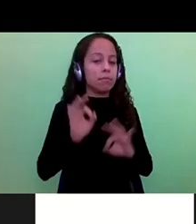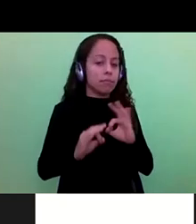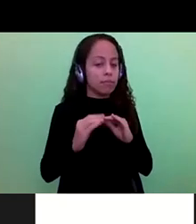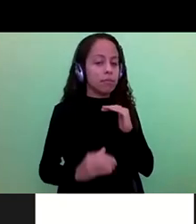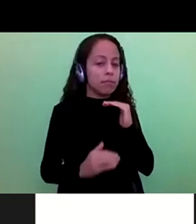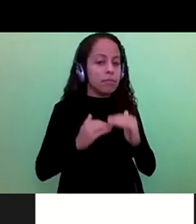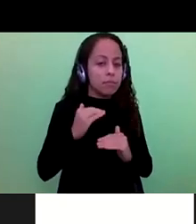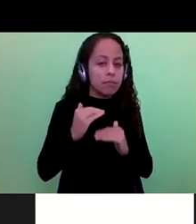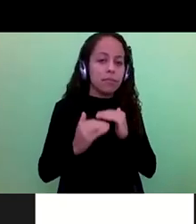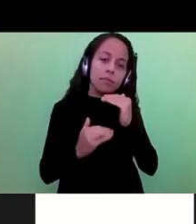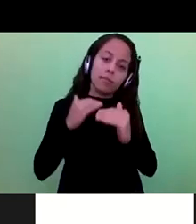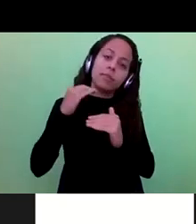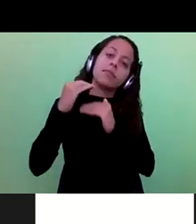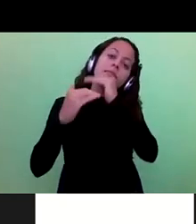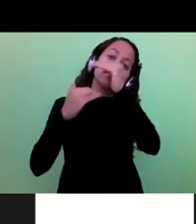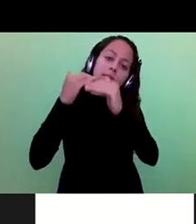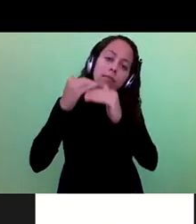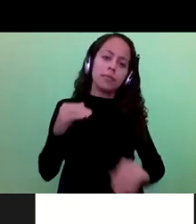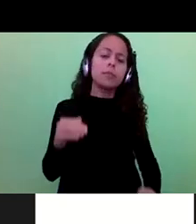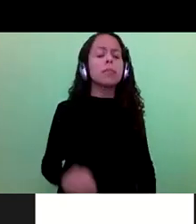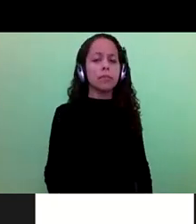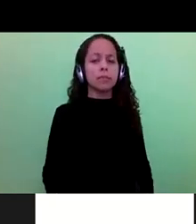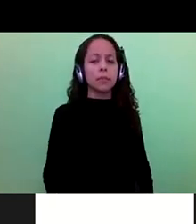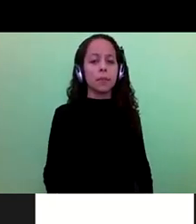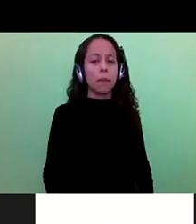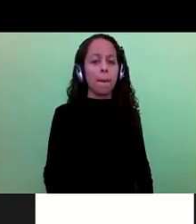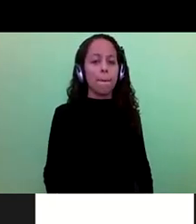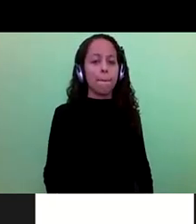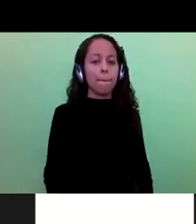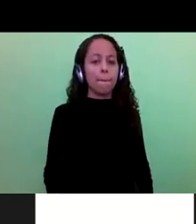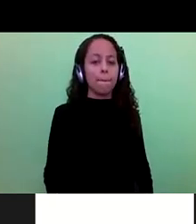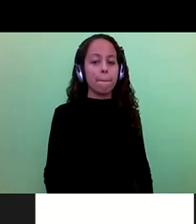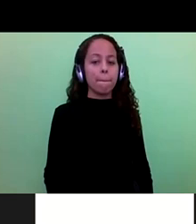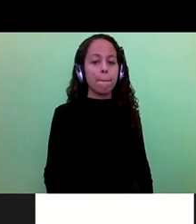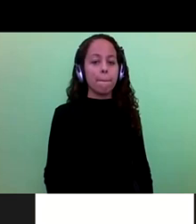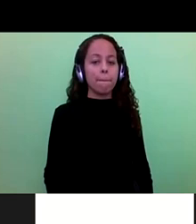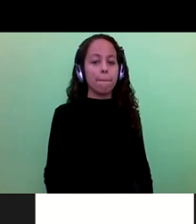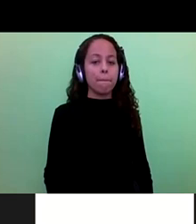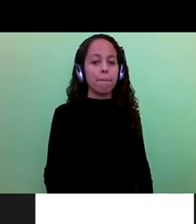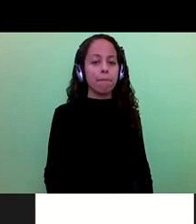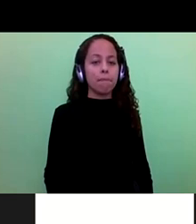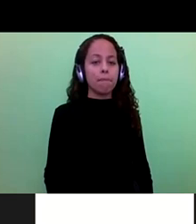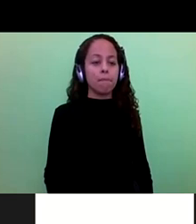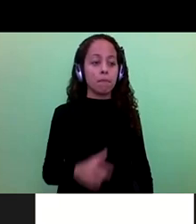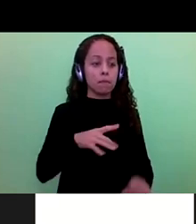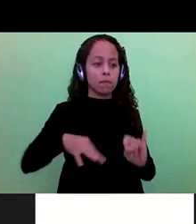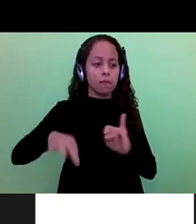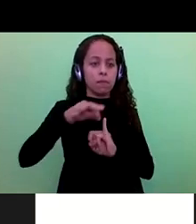alguns aspectos. Nós já temos nós já temos, eu acho que a rede como um